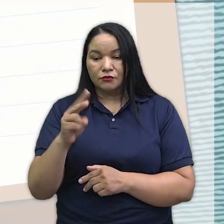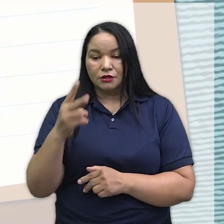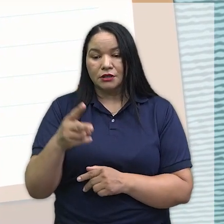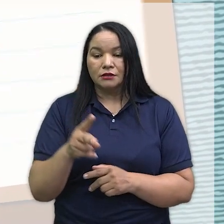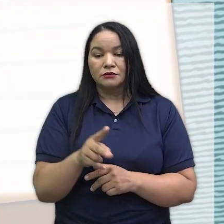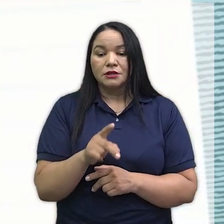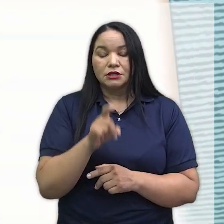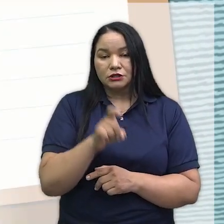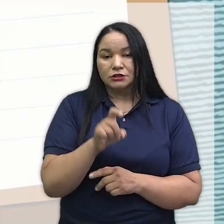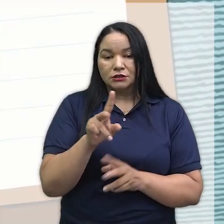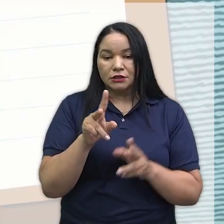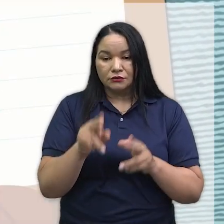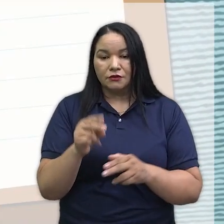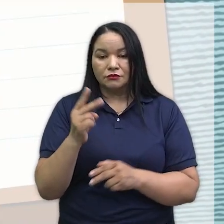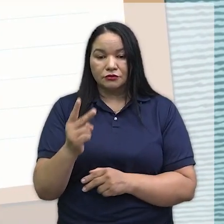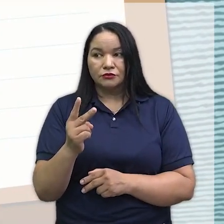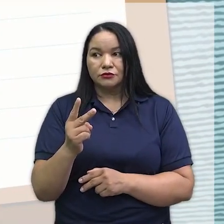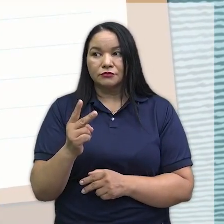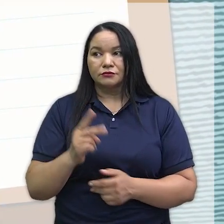2.